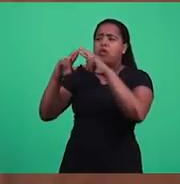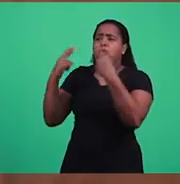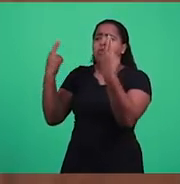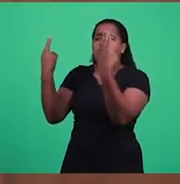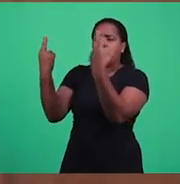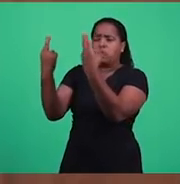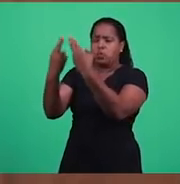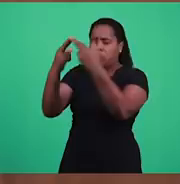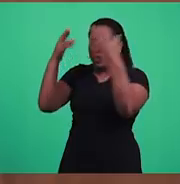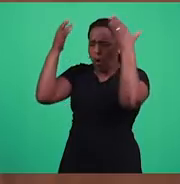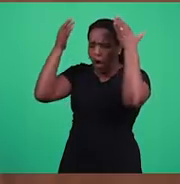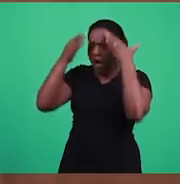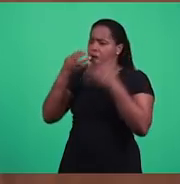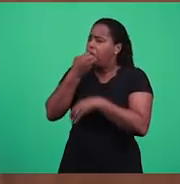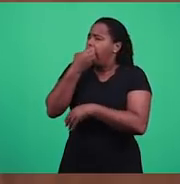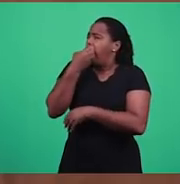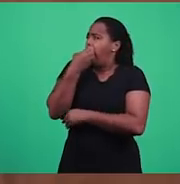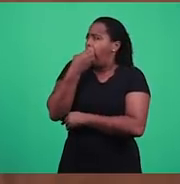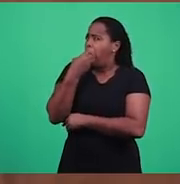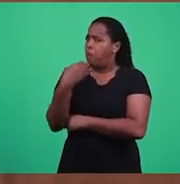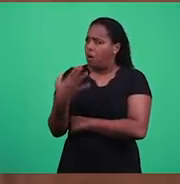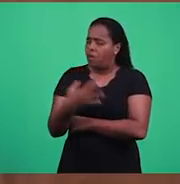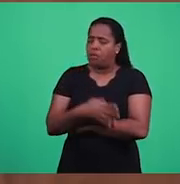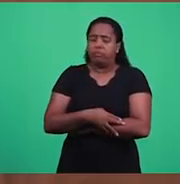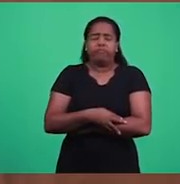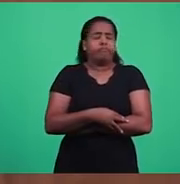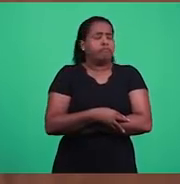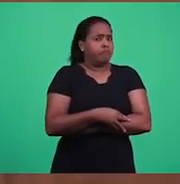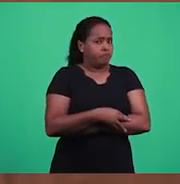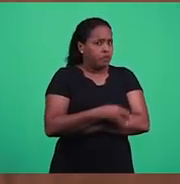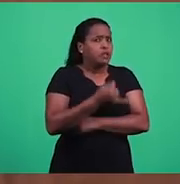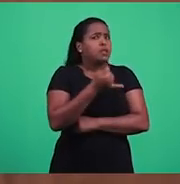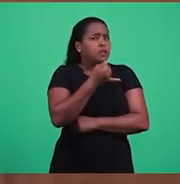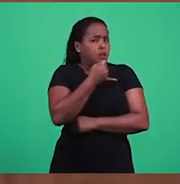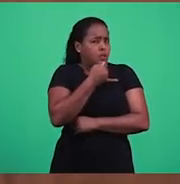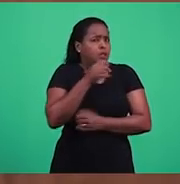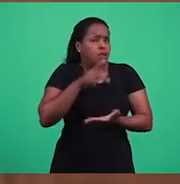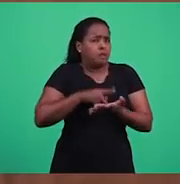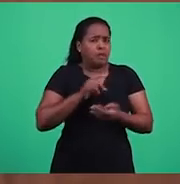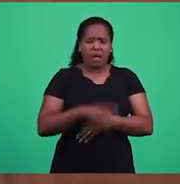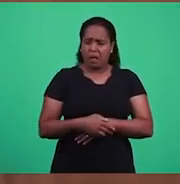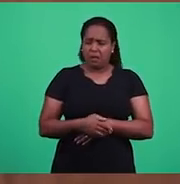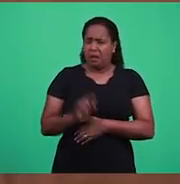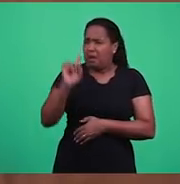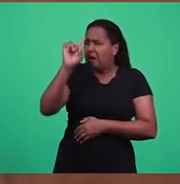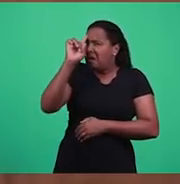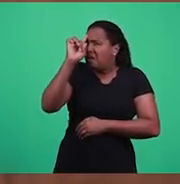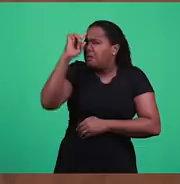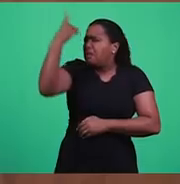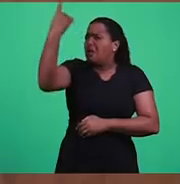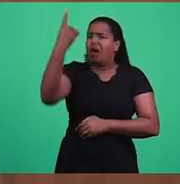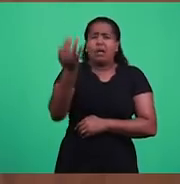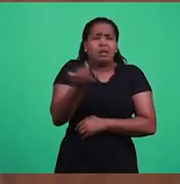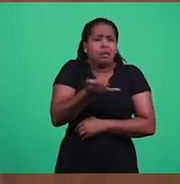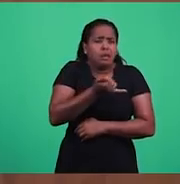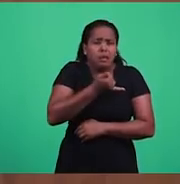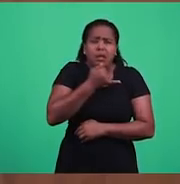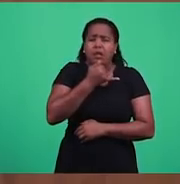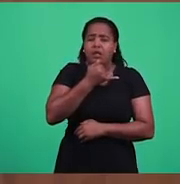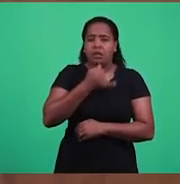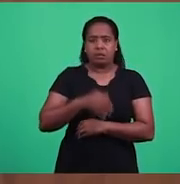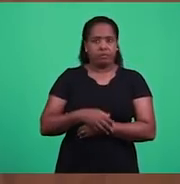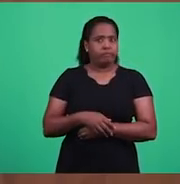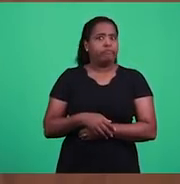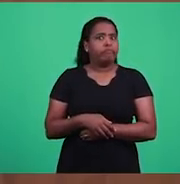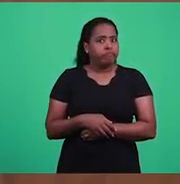reino muito bom. Que coisa triste, não é verdade? Que ideia mais triste. E o rei achava